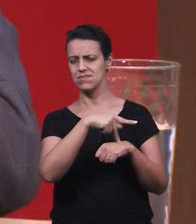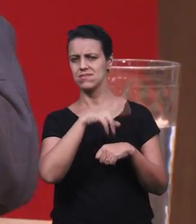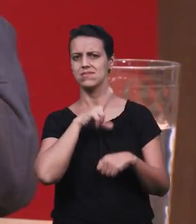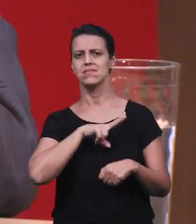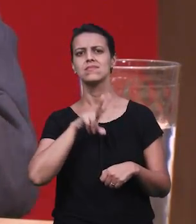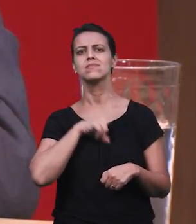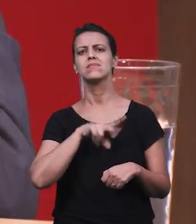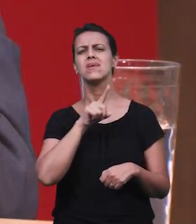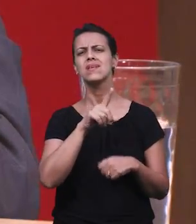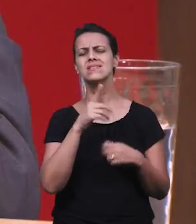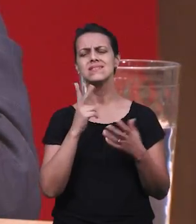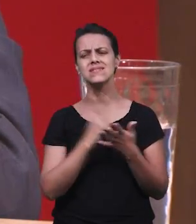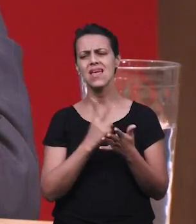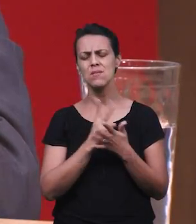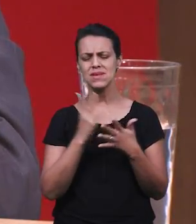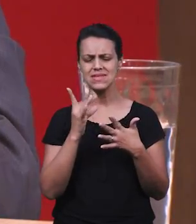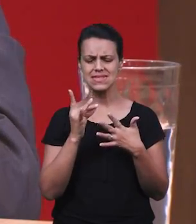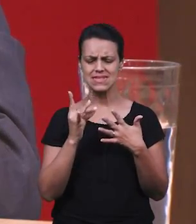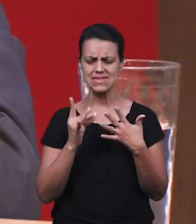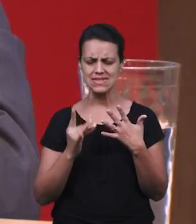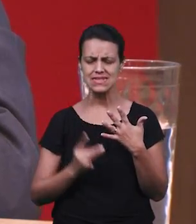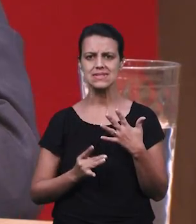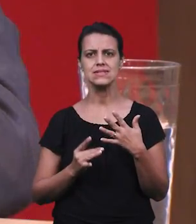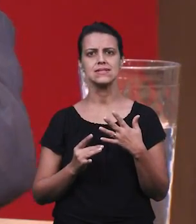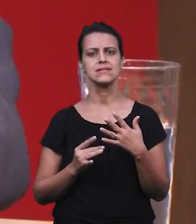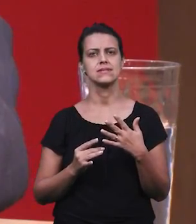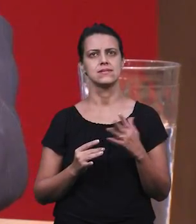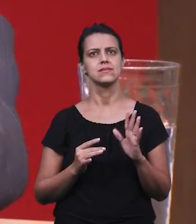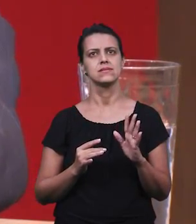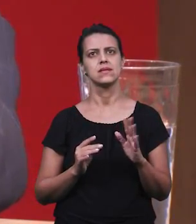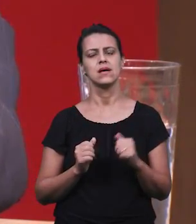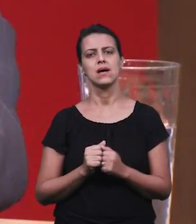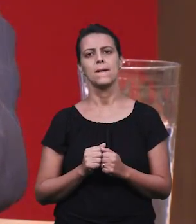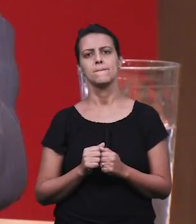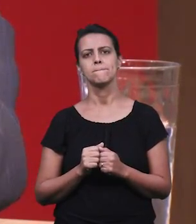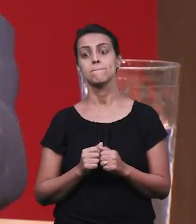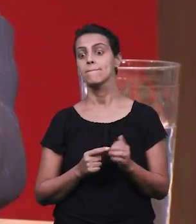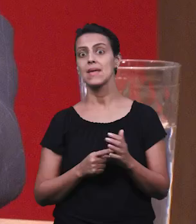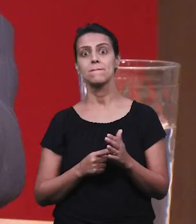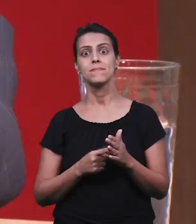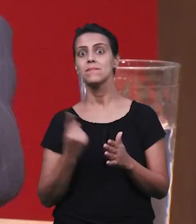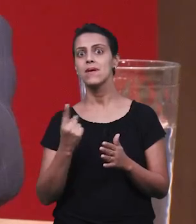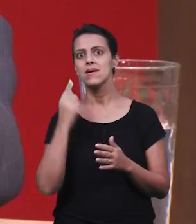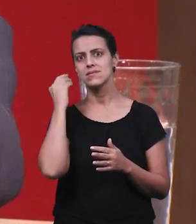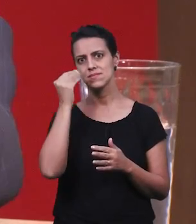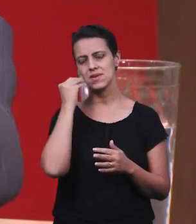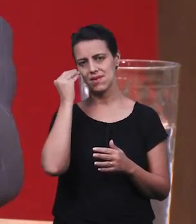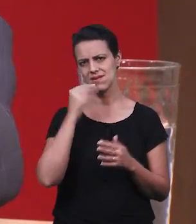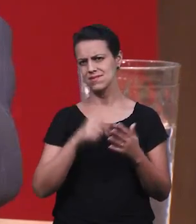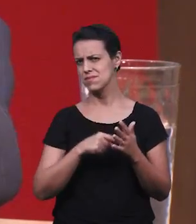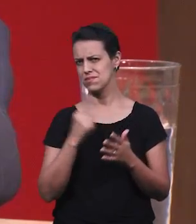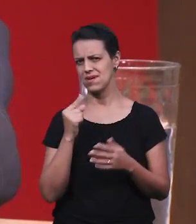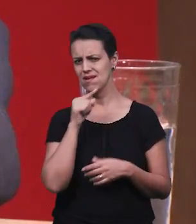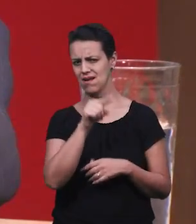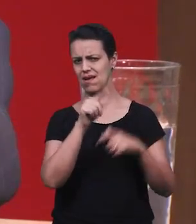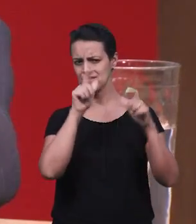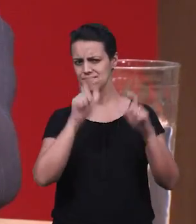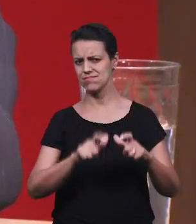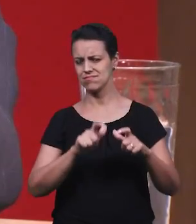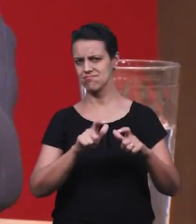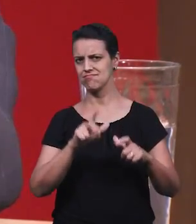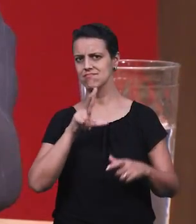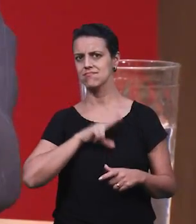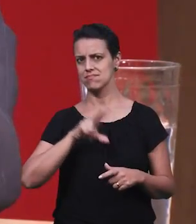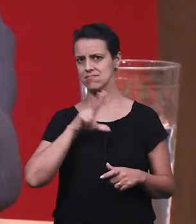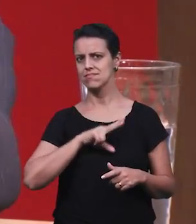foi muito detalhista com relação a isso, né? Então, foi a primeira grande experiência ali em Portugal. Isso, aí